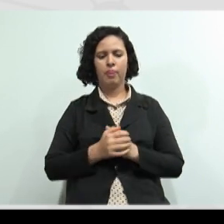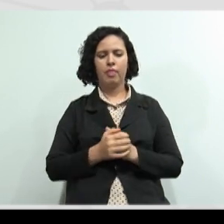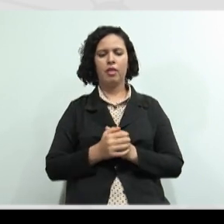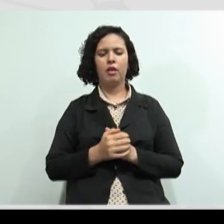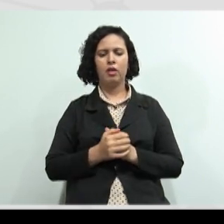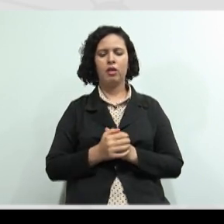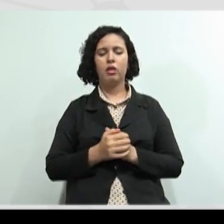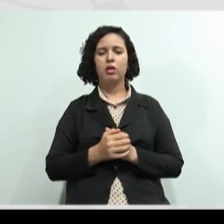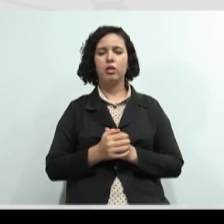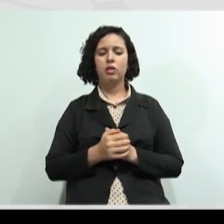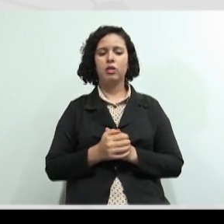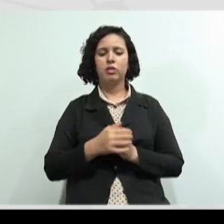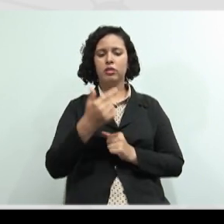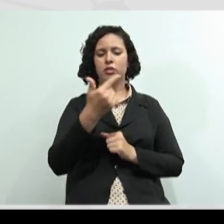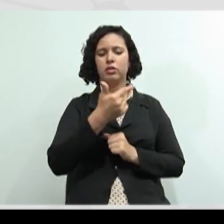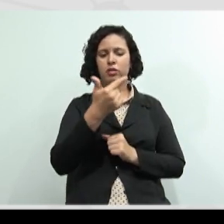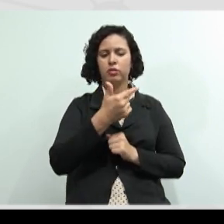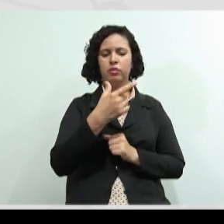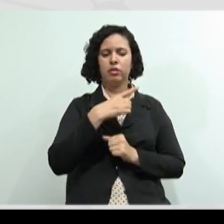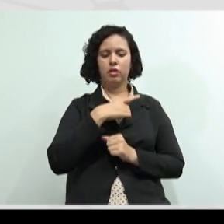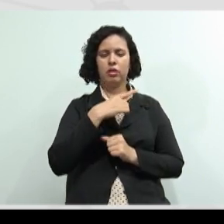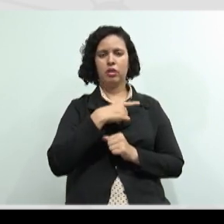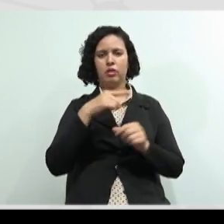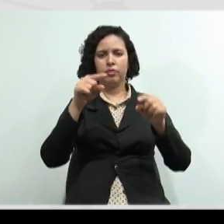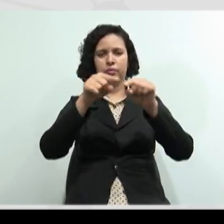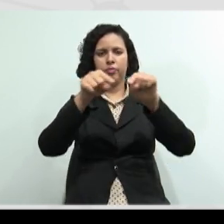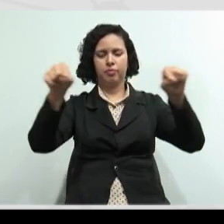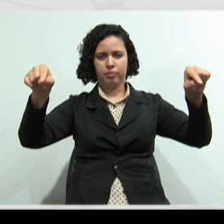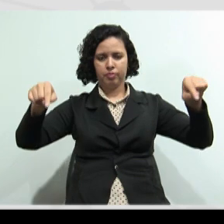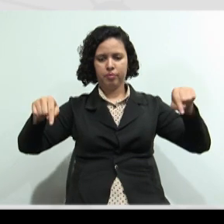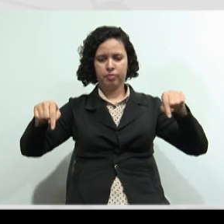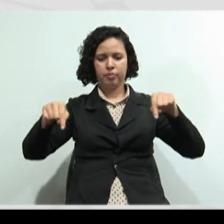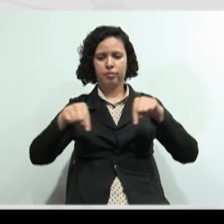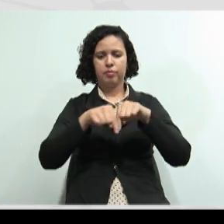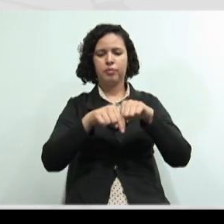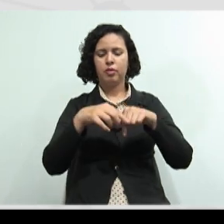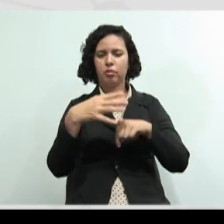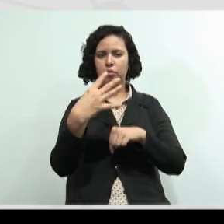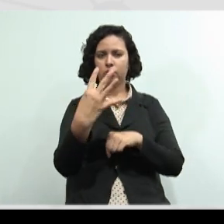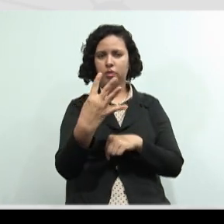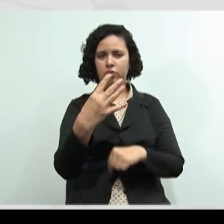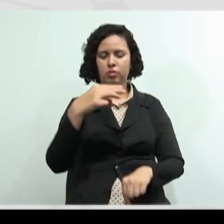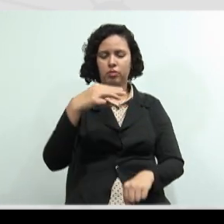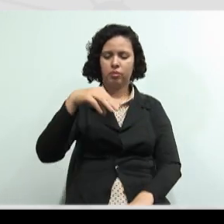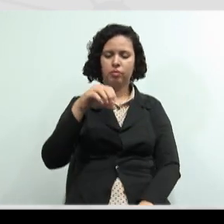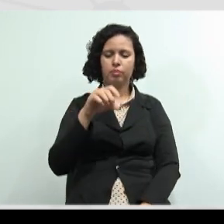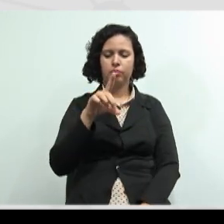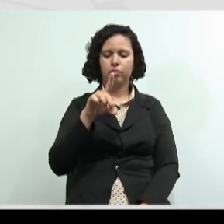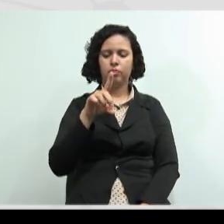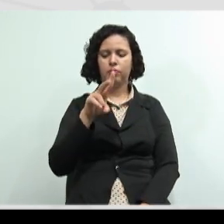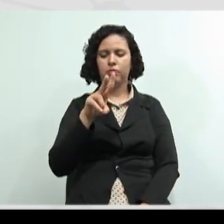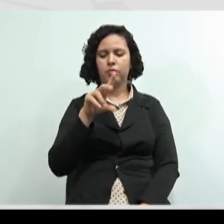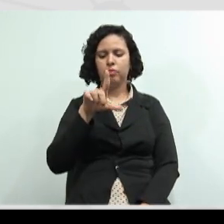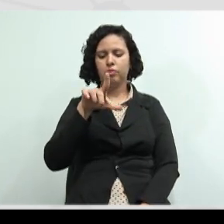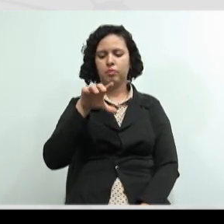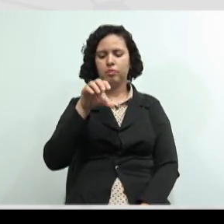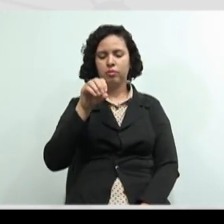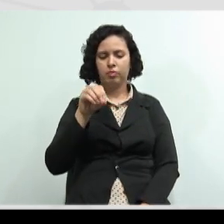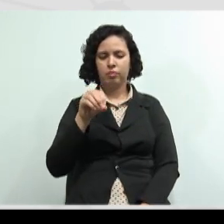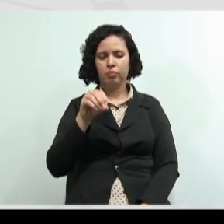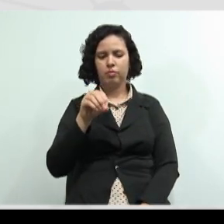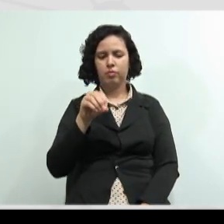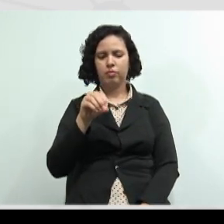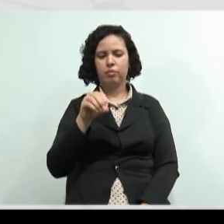até 4 módulos fiscais. Esse módulo fiscal vai ser um para cada região. Em Rondônia, um módulo fiscal